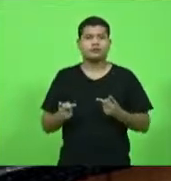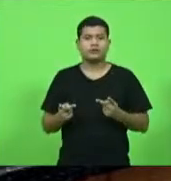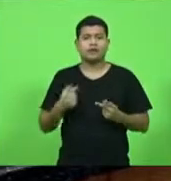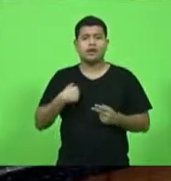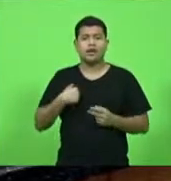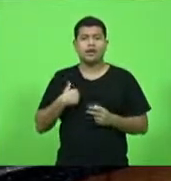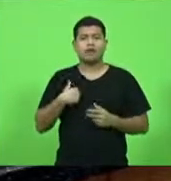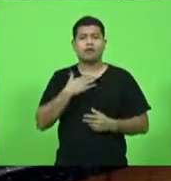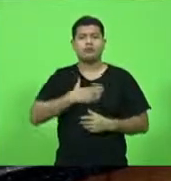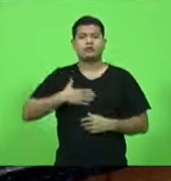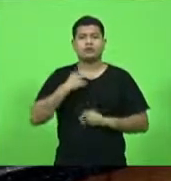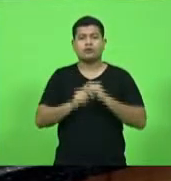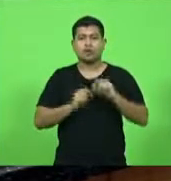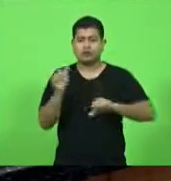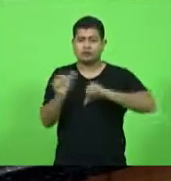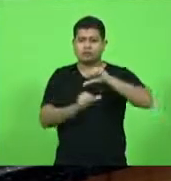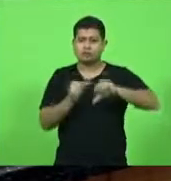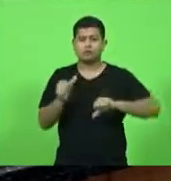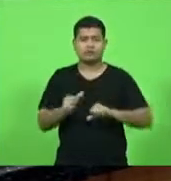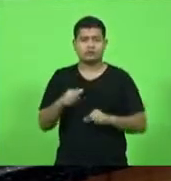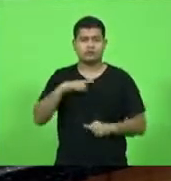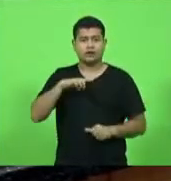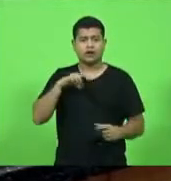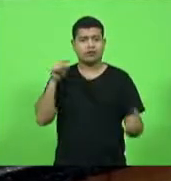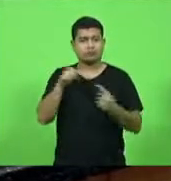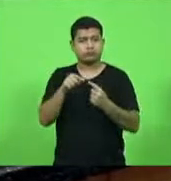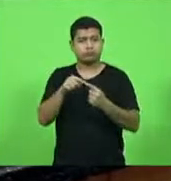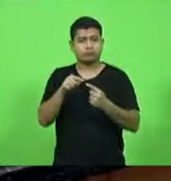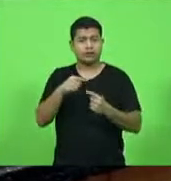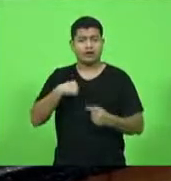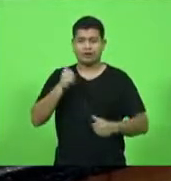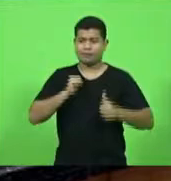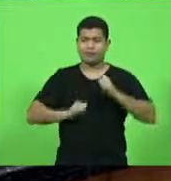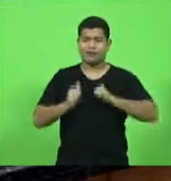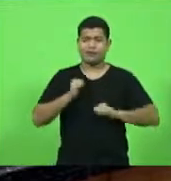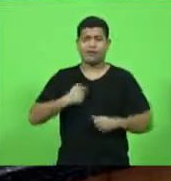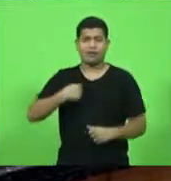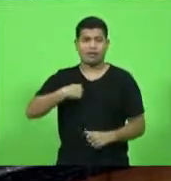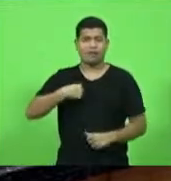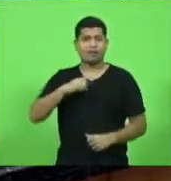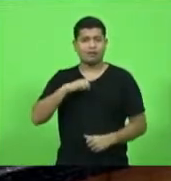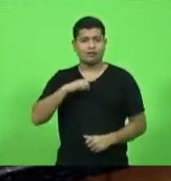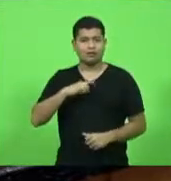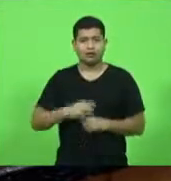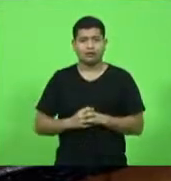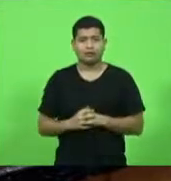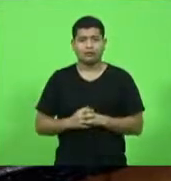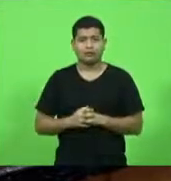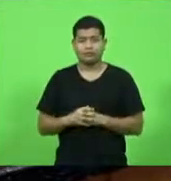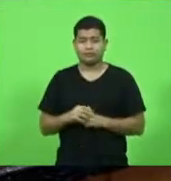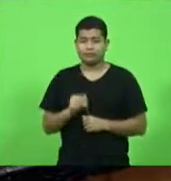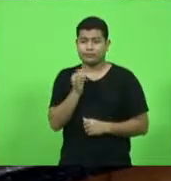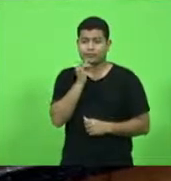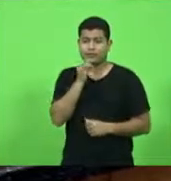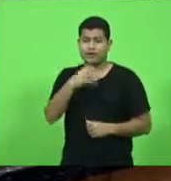ela viesse dessa forma. Essa expectativa ela vem de encontro com um